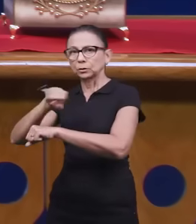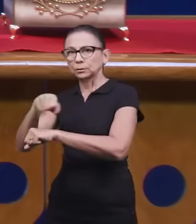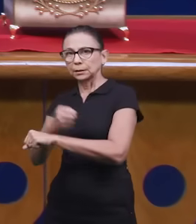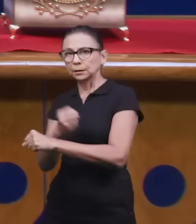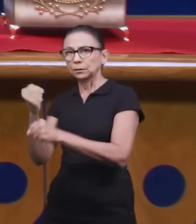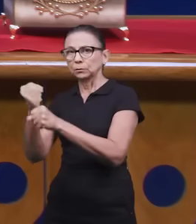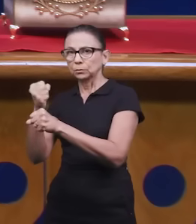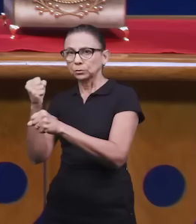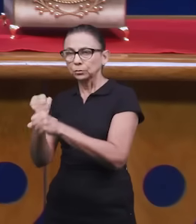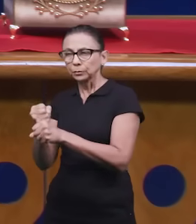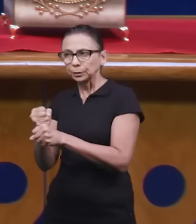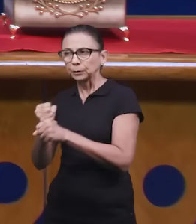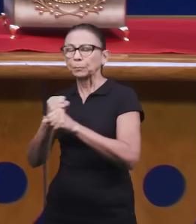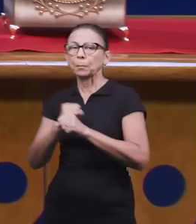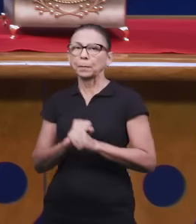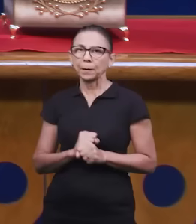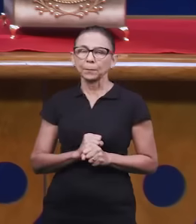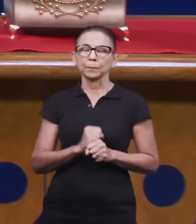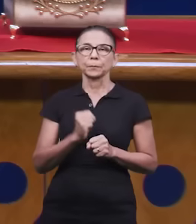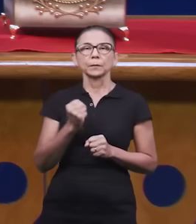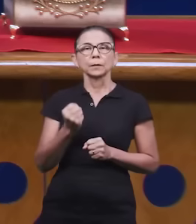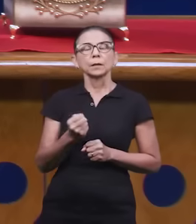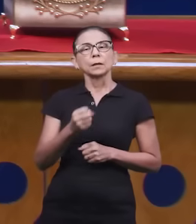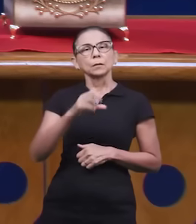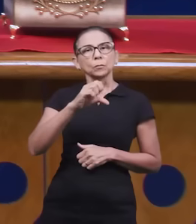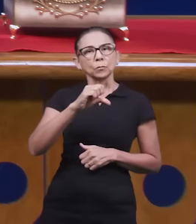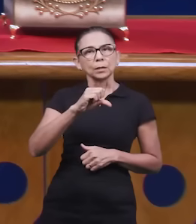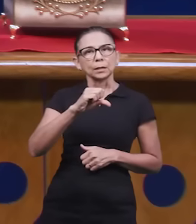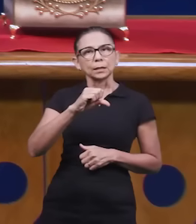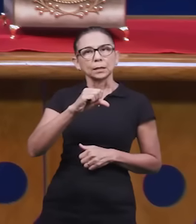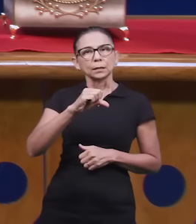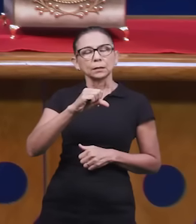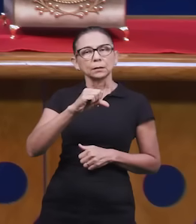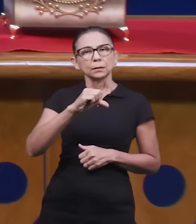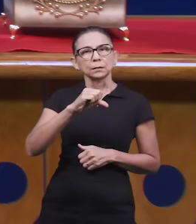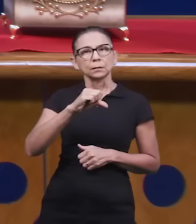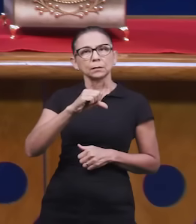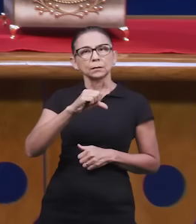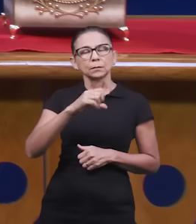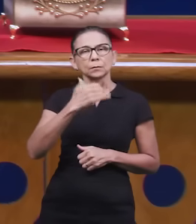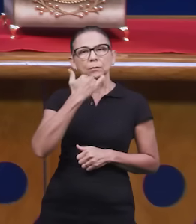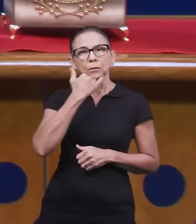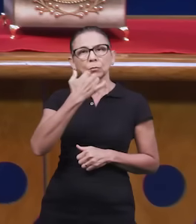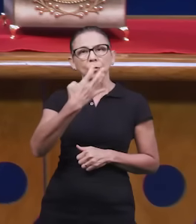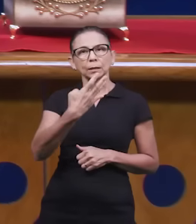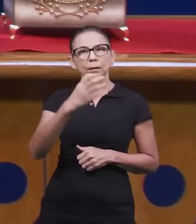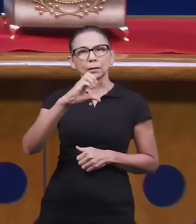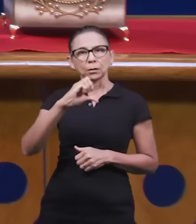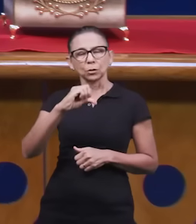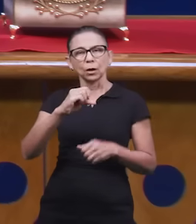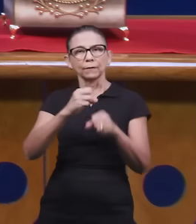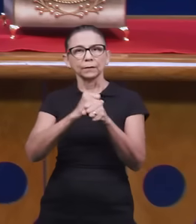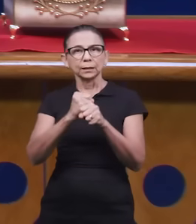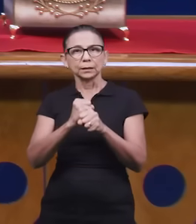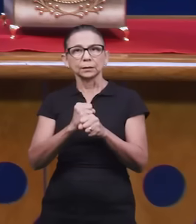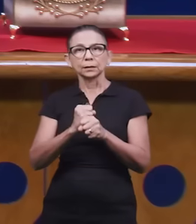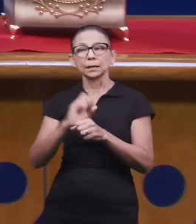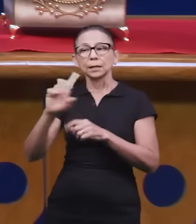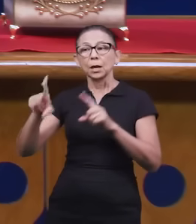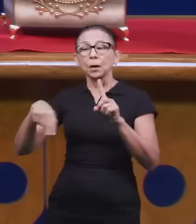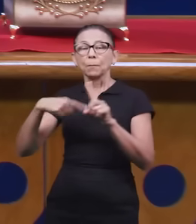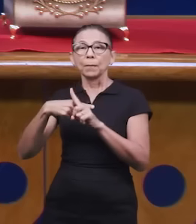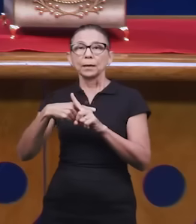Jerusalém. E da edificação de Jerusalém, depois desses 49 anos, ou das 7 semanas, mais